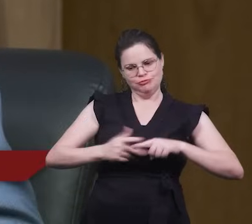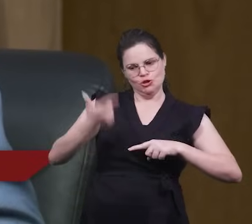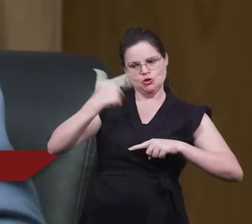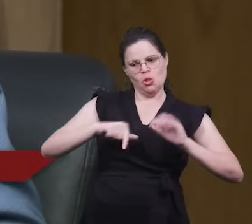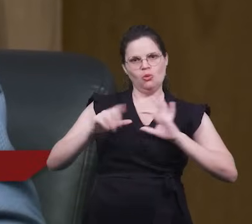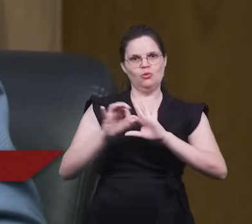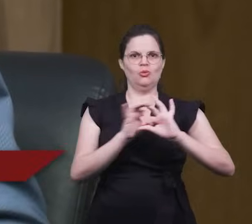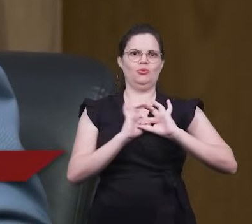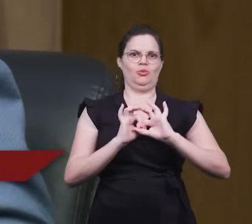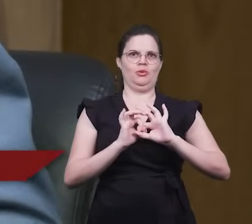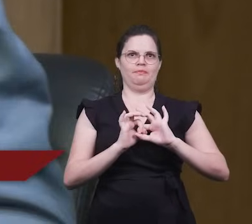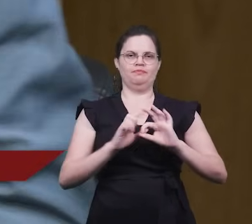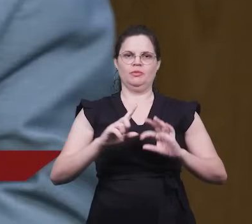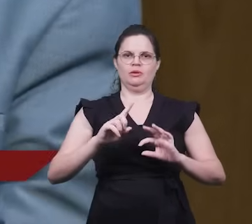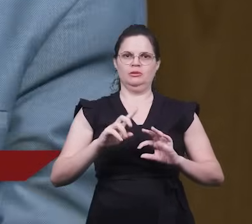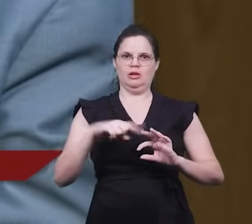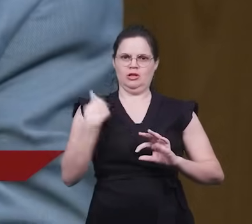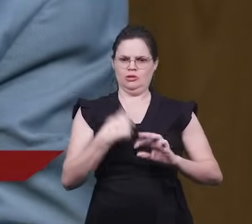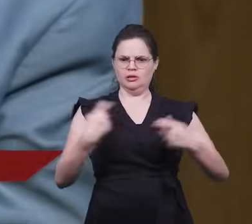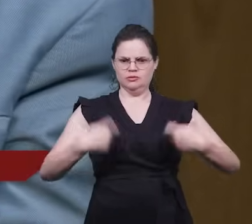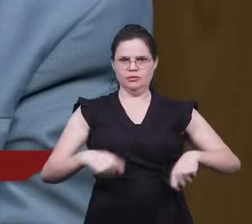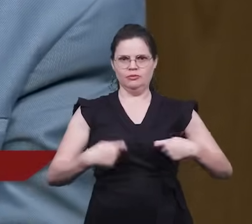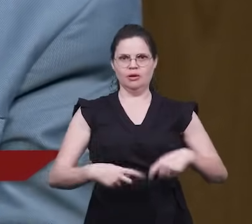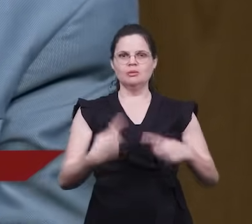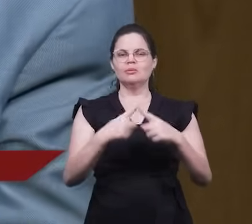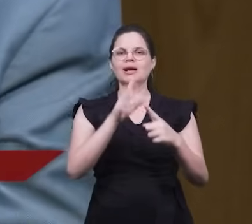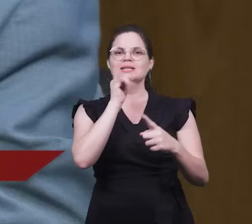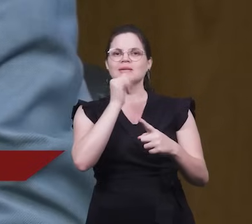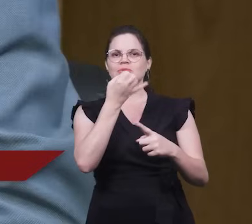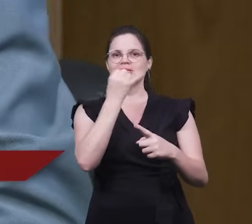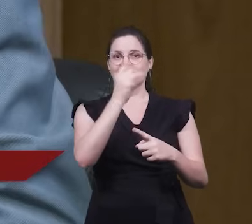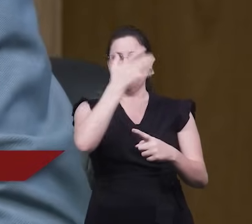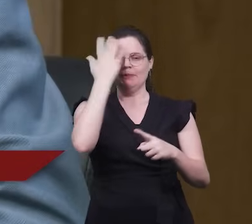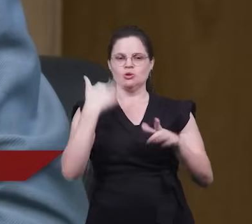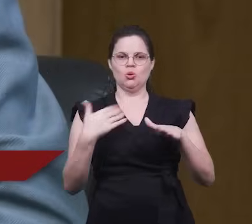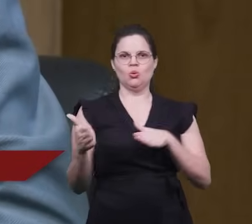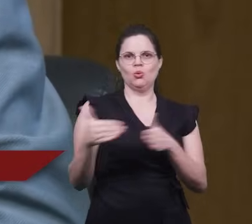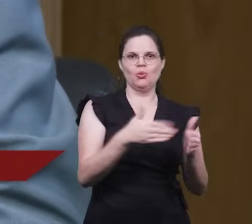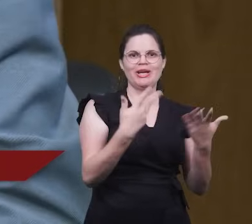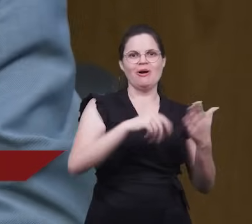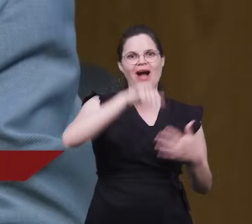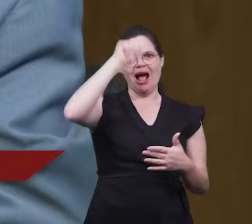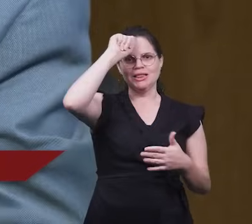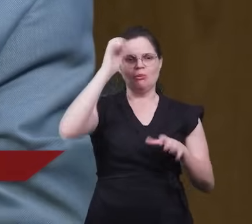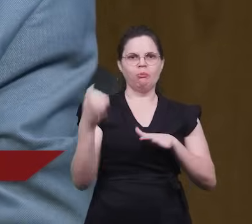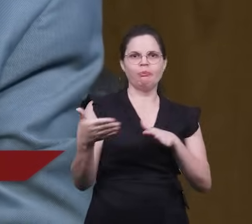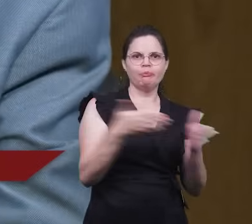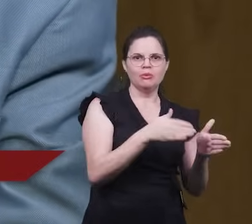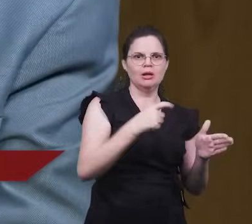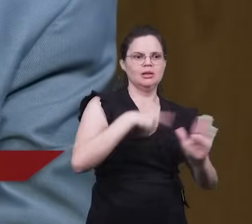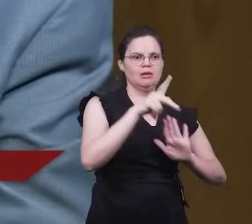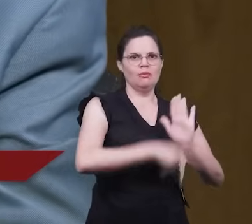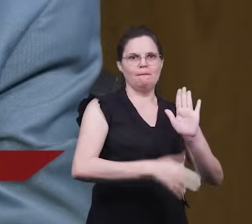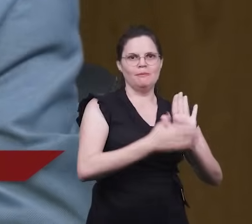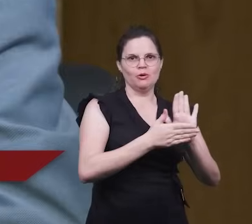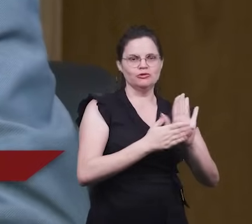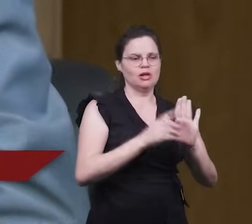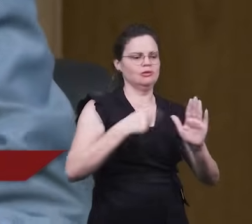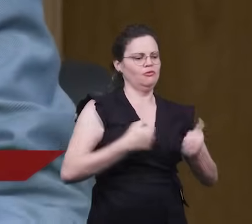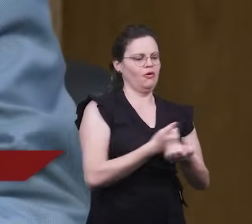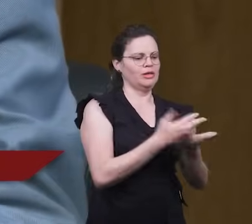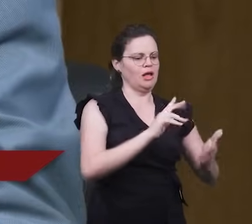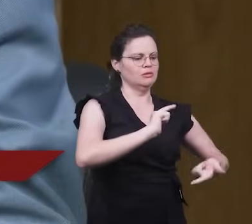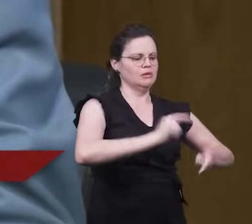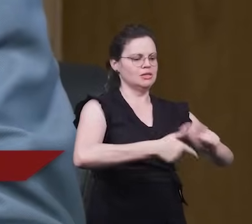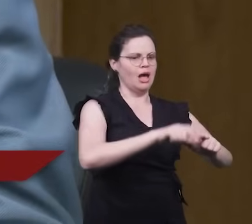de restauração. O homem caiu, teve suas dificuldades, o projeto de Deus, o primeiro foi rejeitado porque era para Israel, mas ele